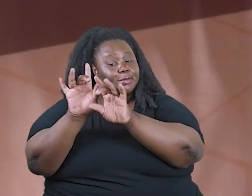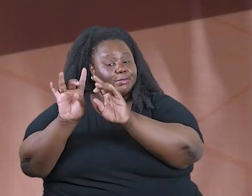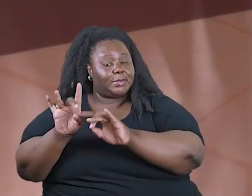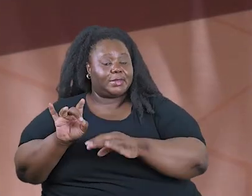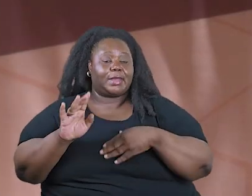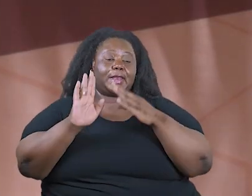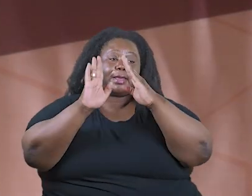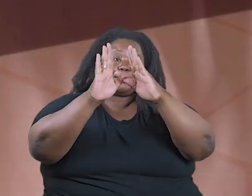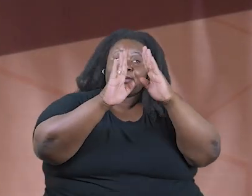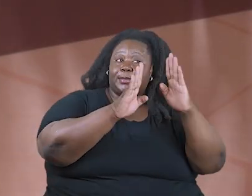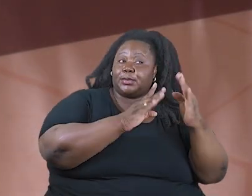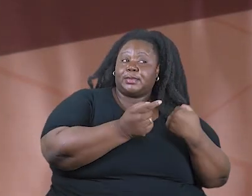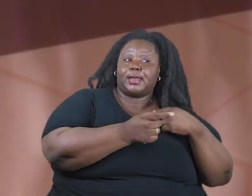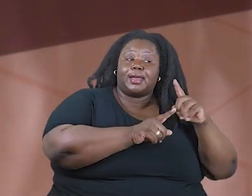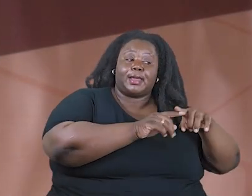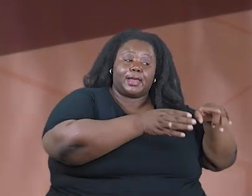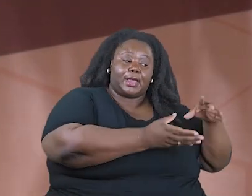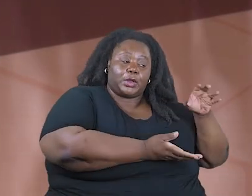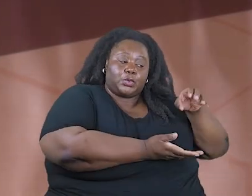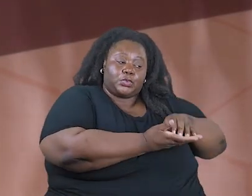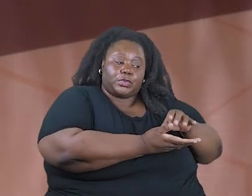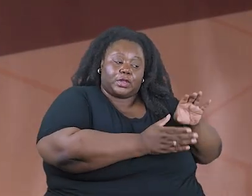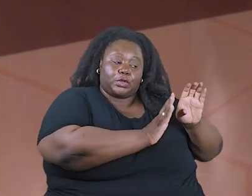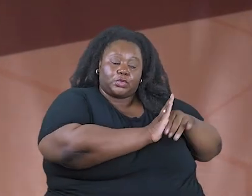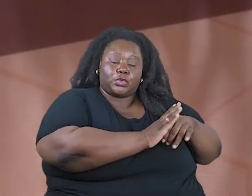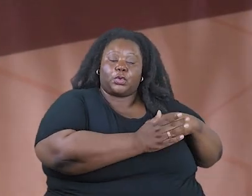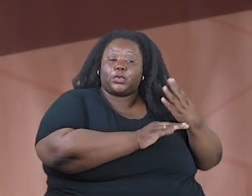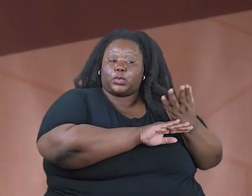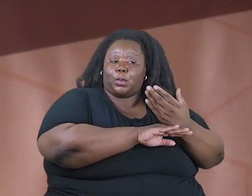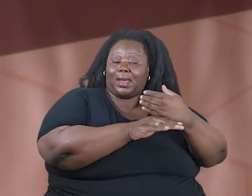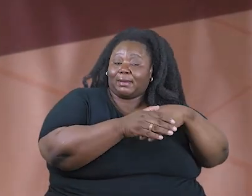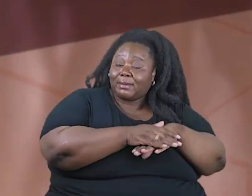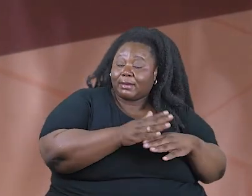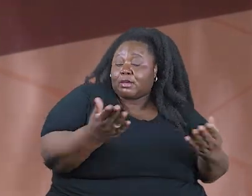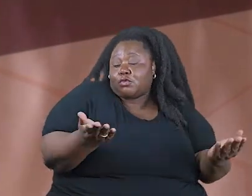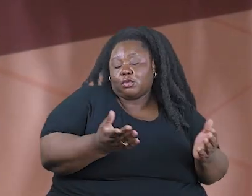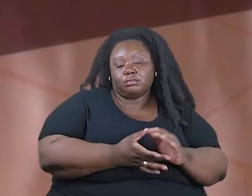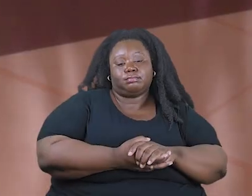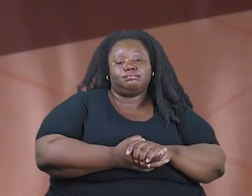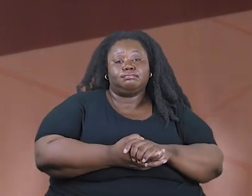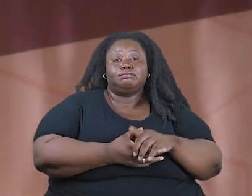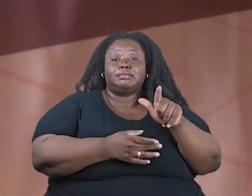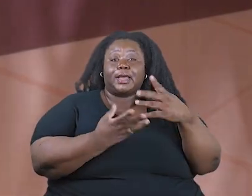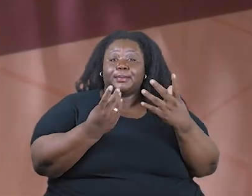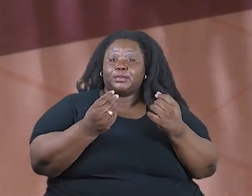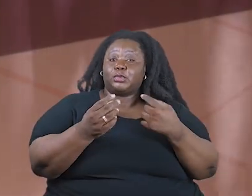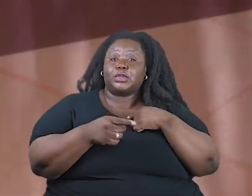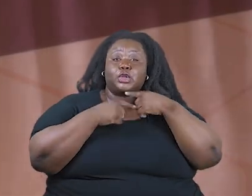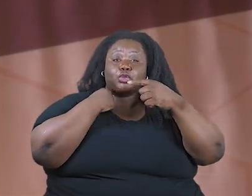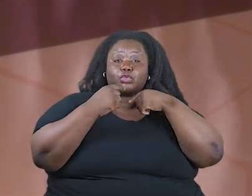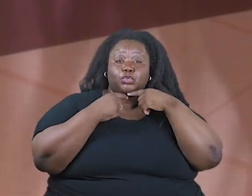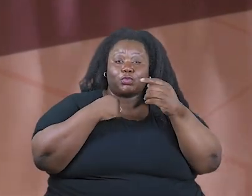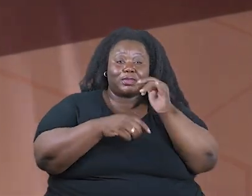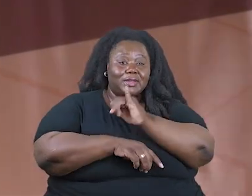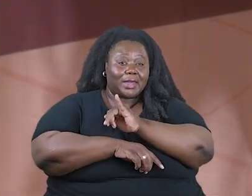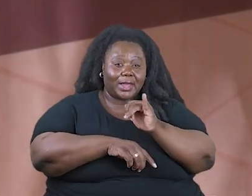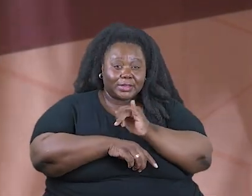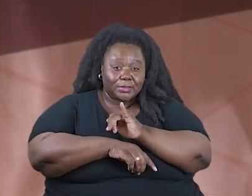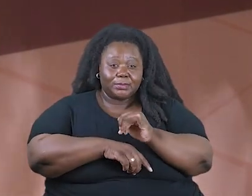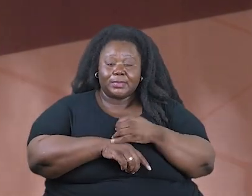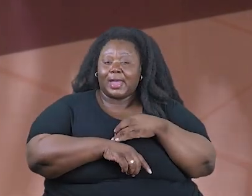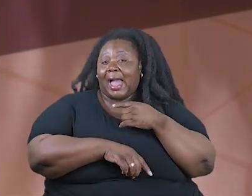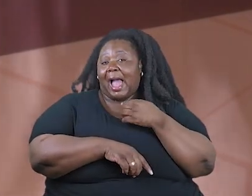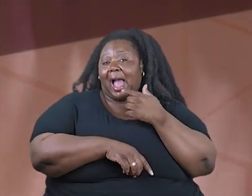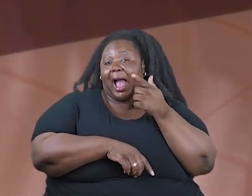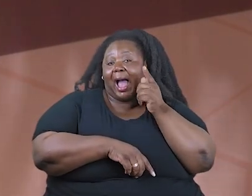é na biblioteca, é no centro de documentação, no arquivo. Então, são questões que as instituições ainda